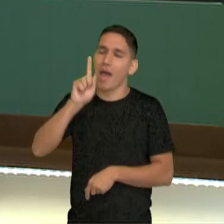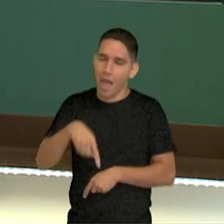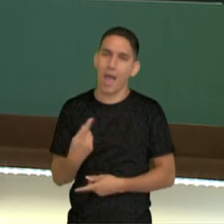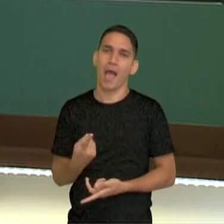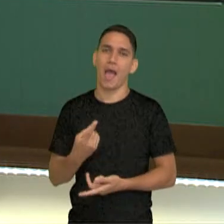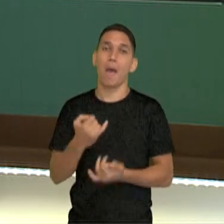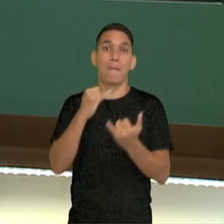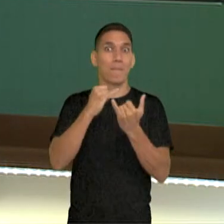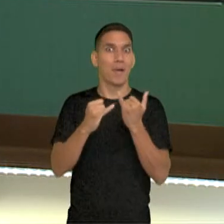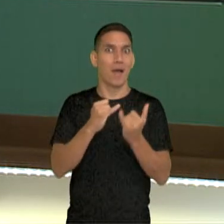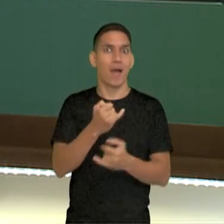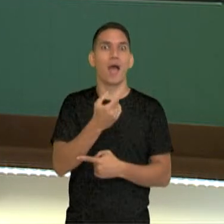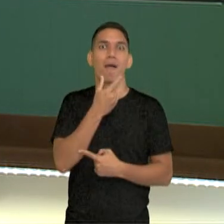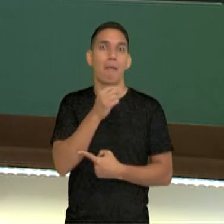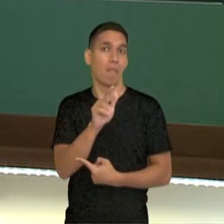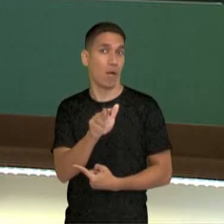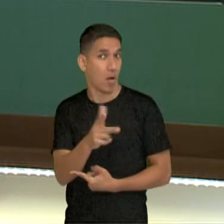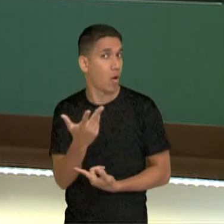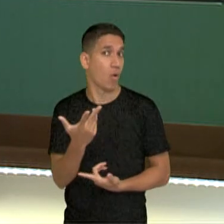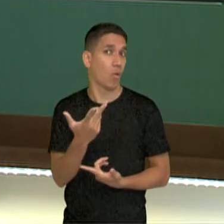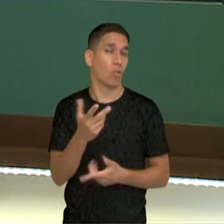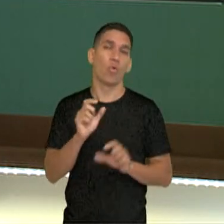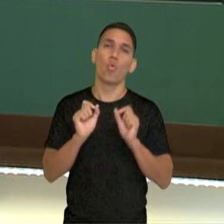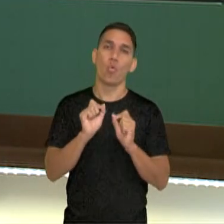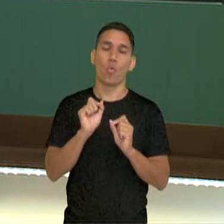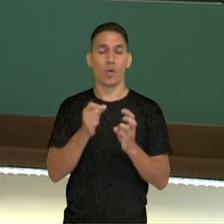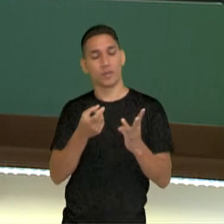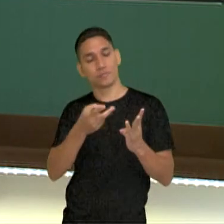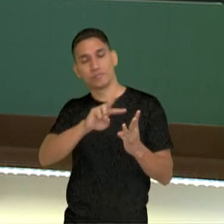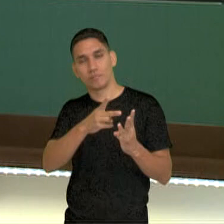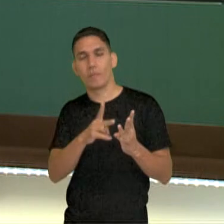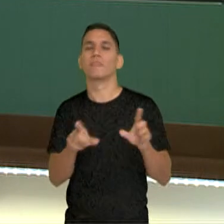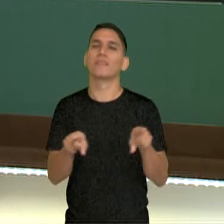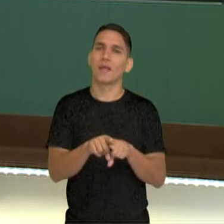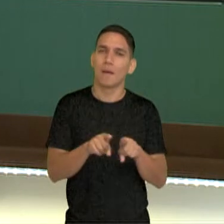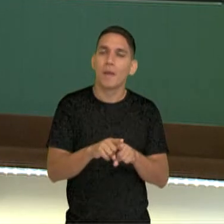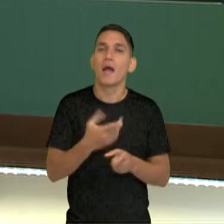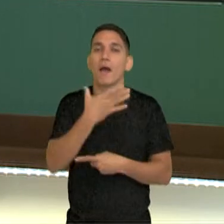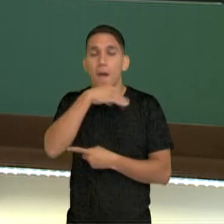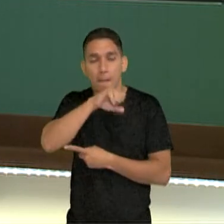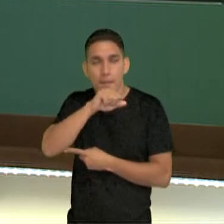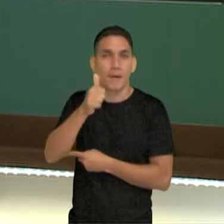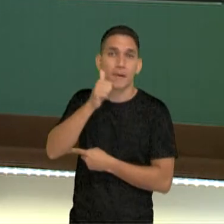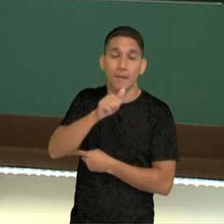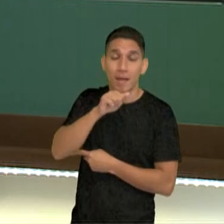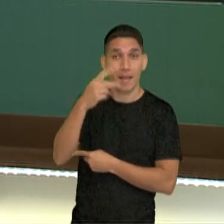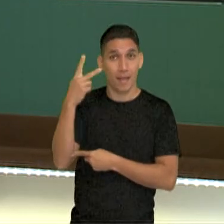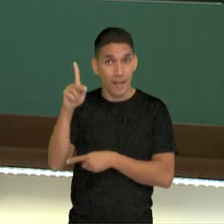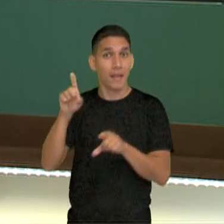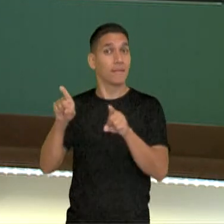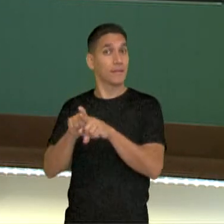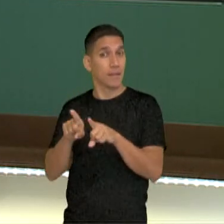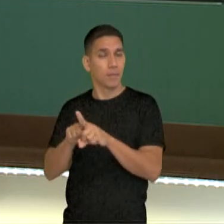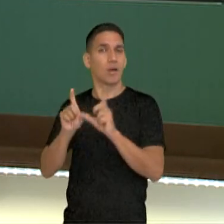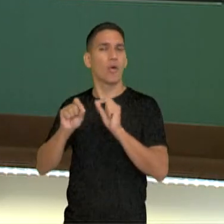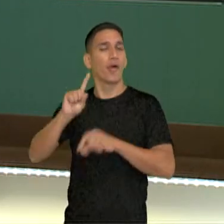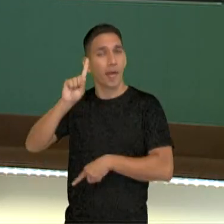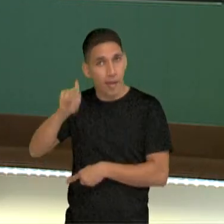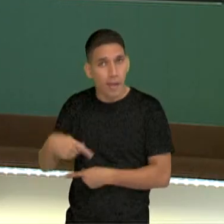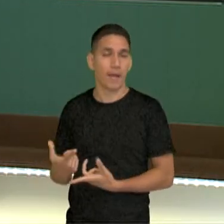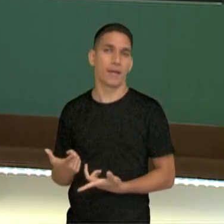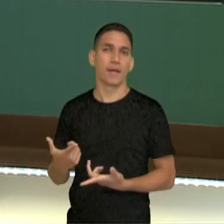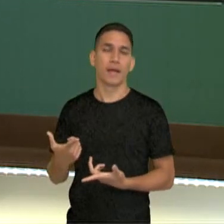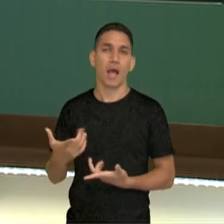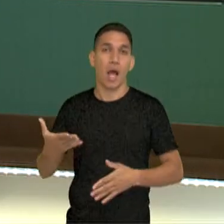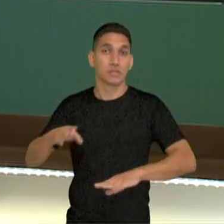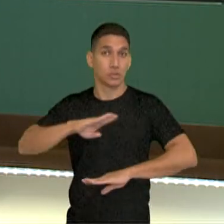que ele é um irmão daqueles pais e que ele também seria, nesse